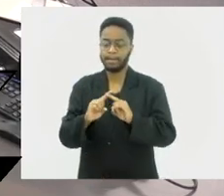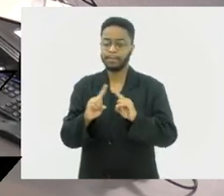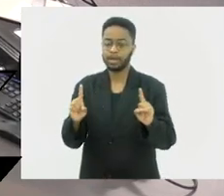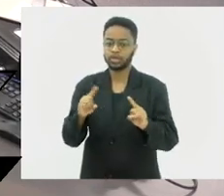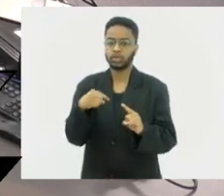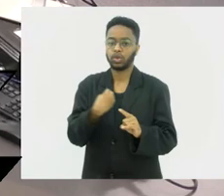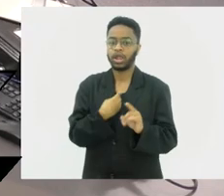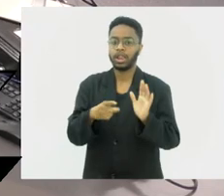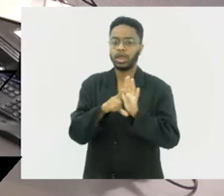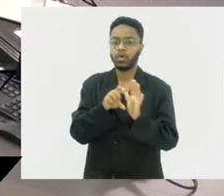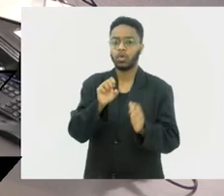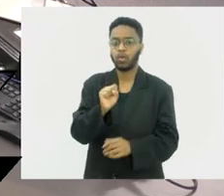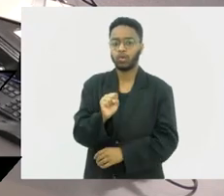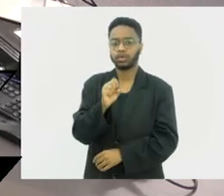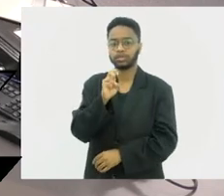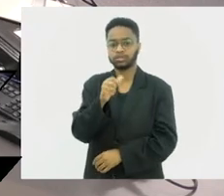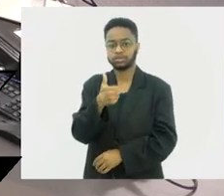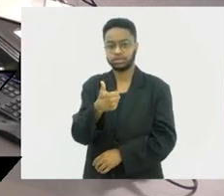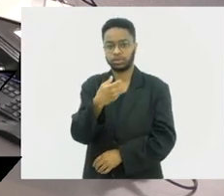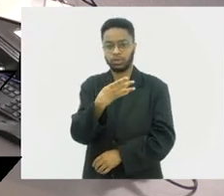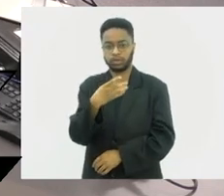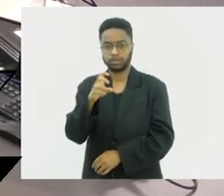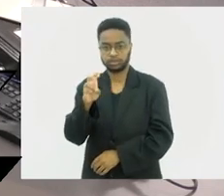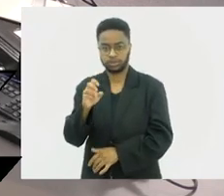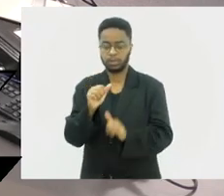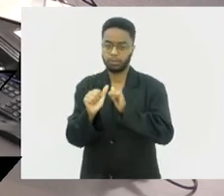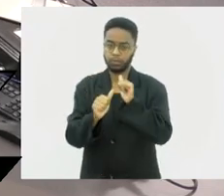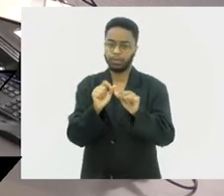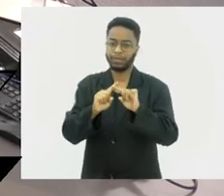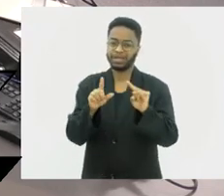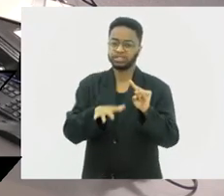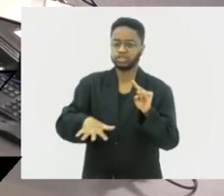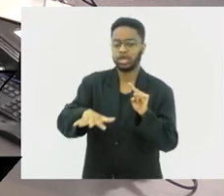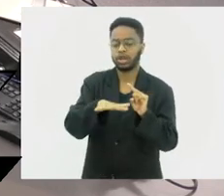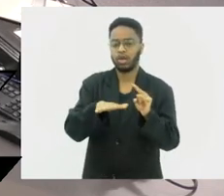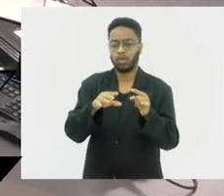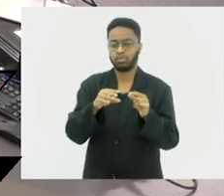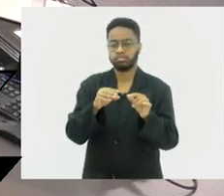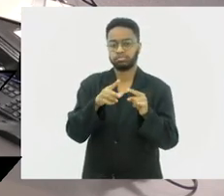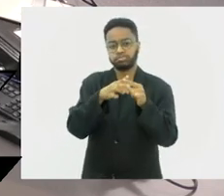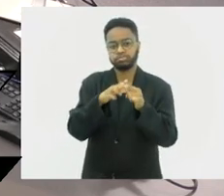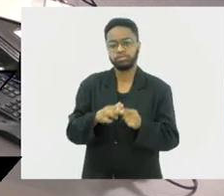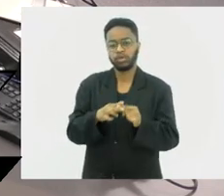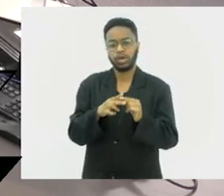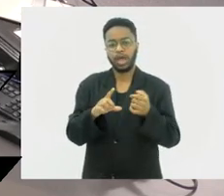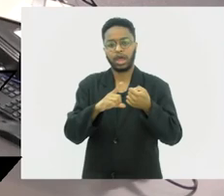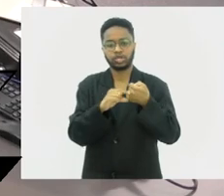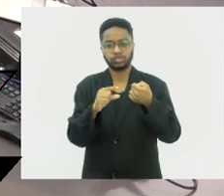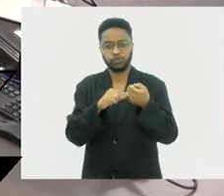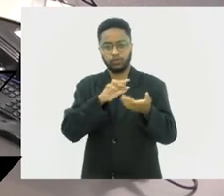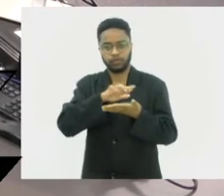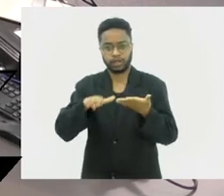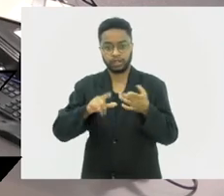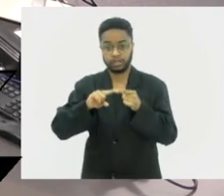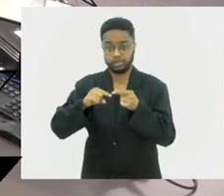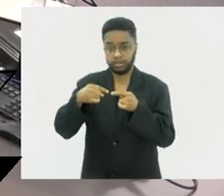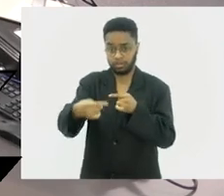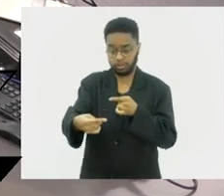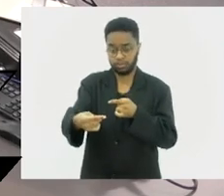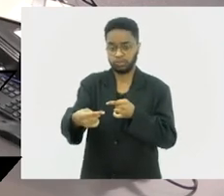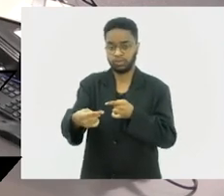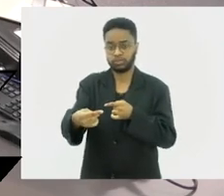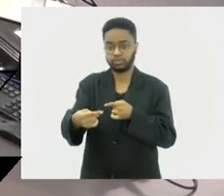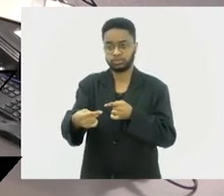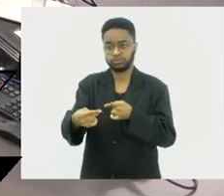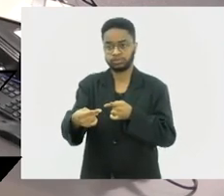a 8.145, atualiza, mas de forma bem ampla, mexe em quase todos os artigos. E depois dessa, deputado Léo